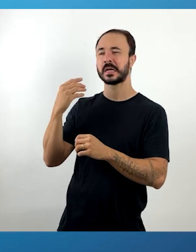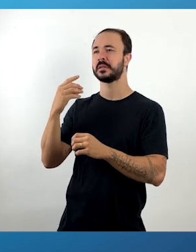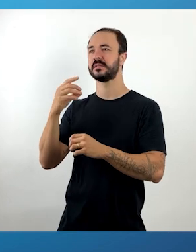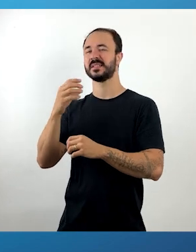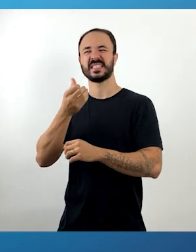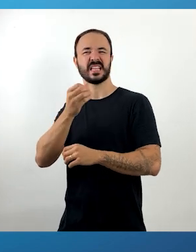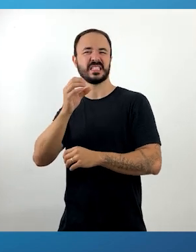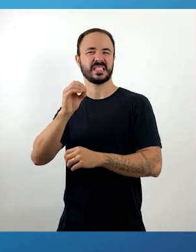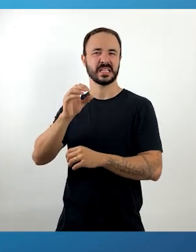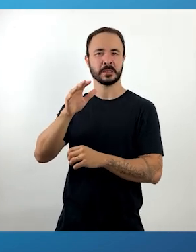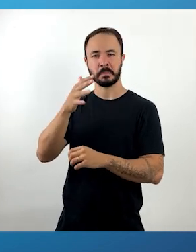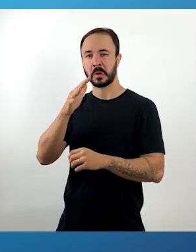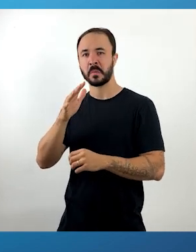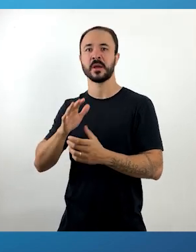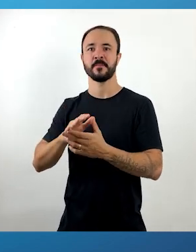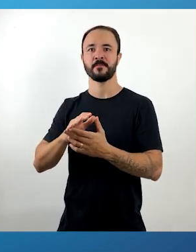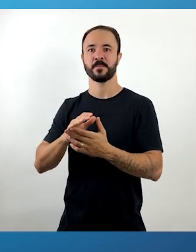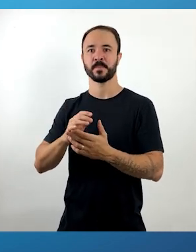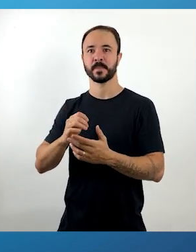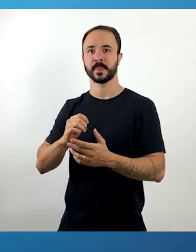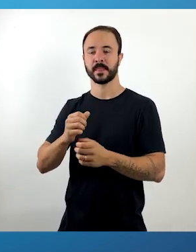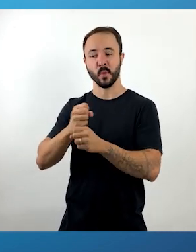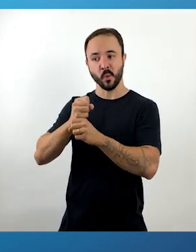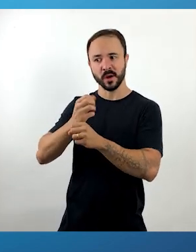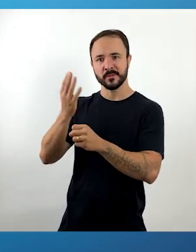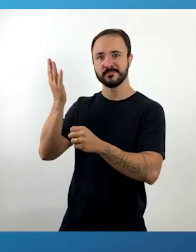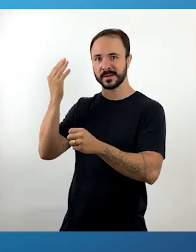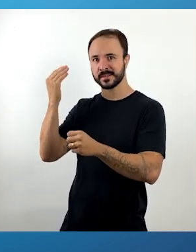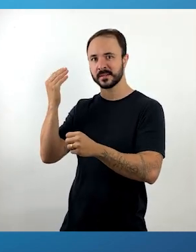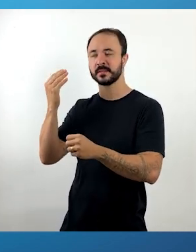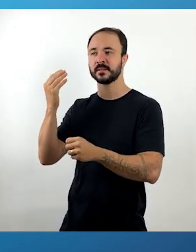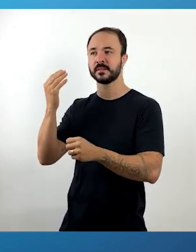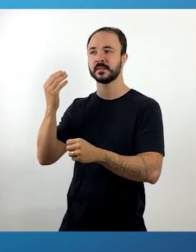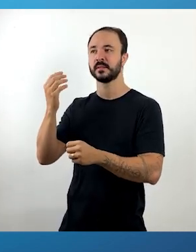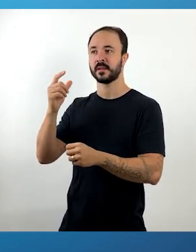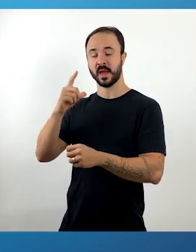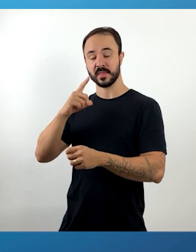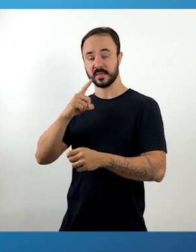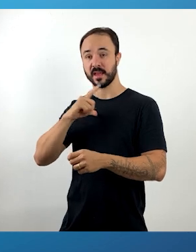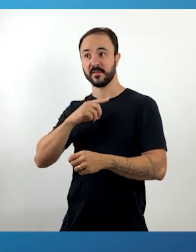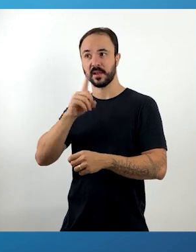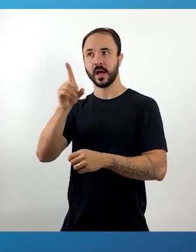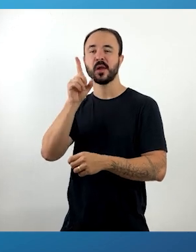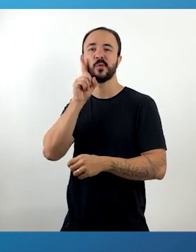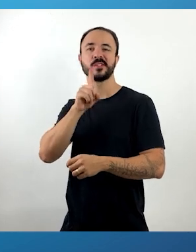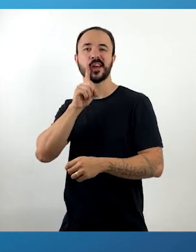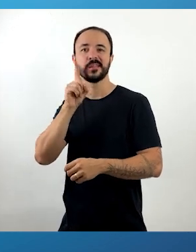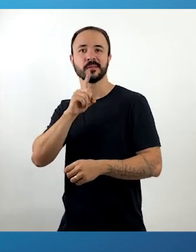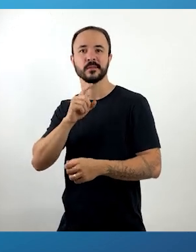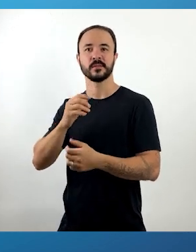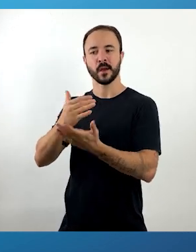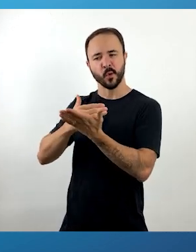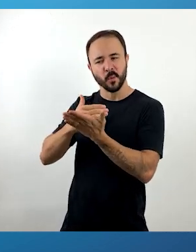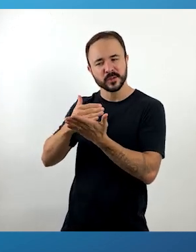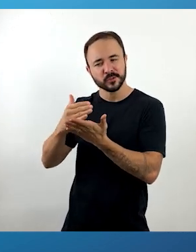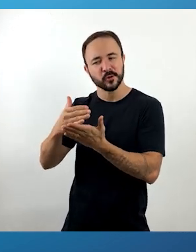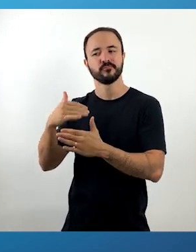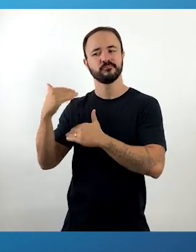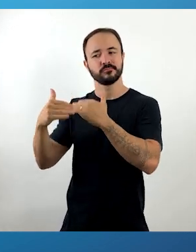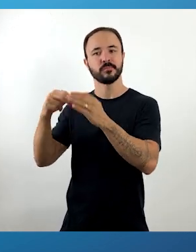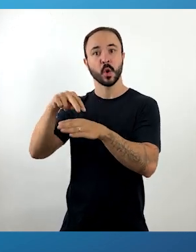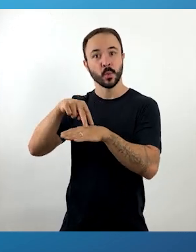das primeiras movimentações do skate é que os skatistas californianos aonde surgiu aonde que deu os primeiros